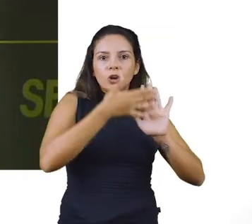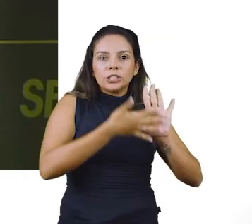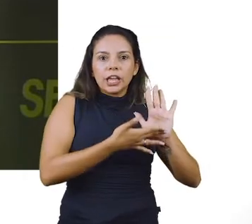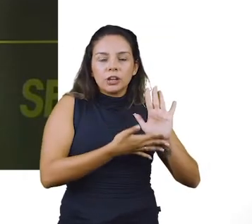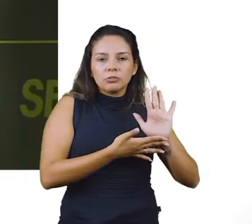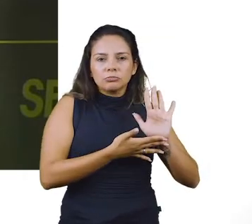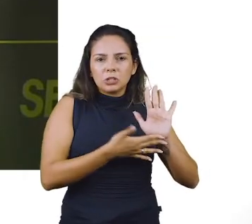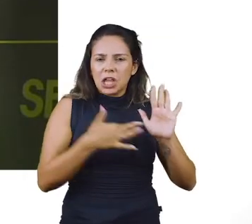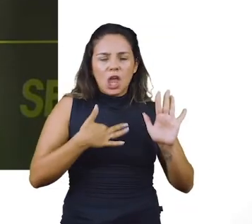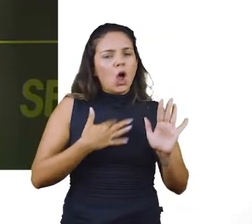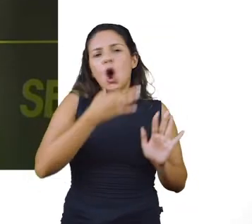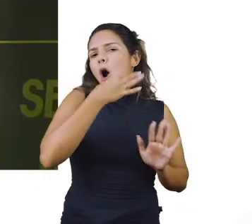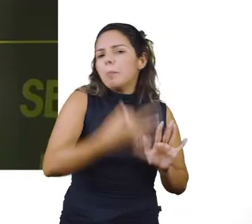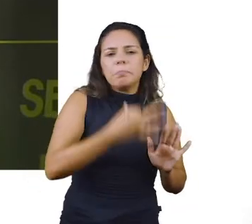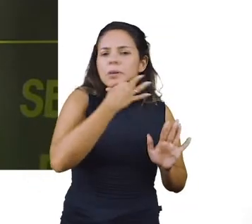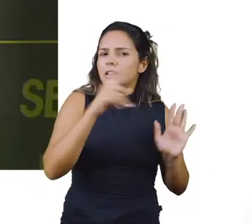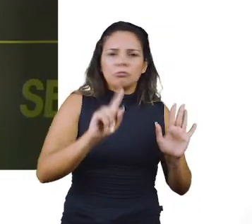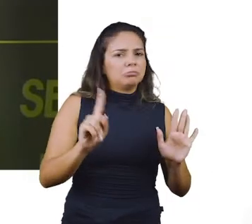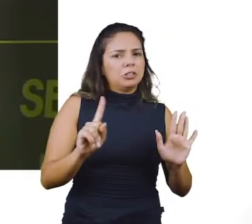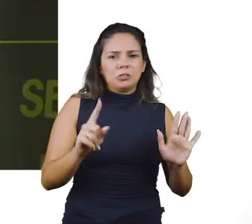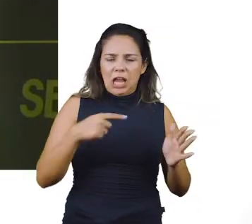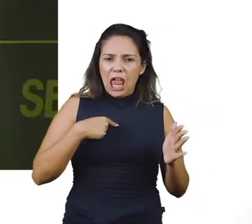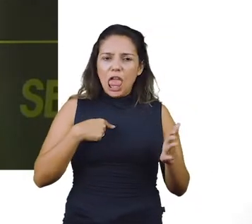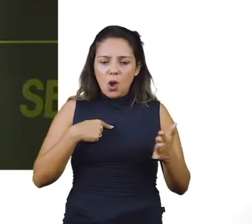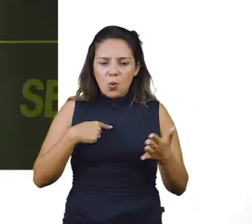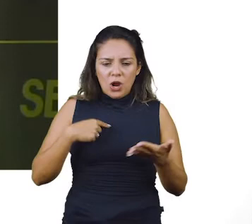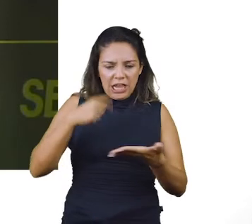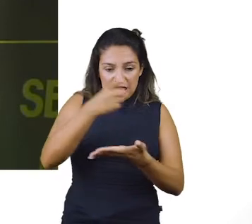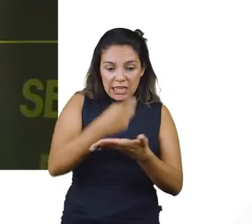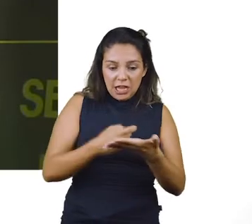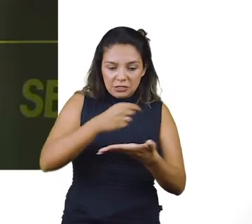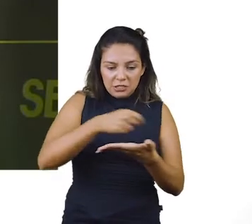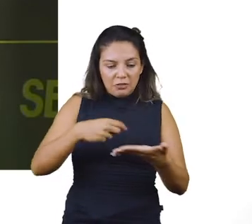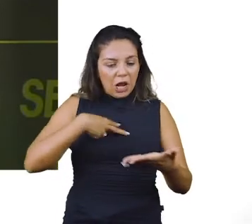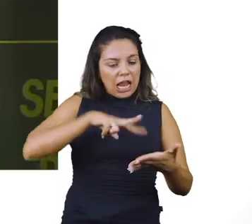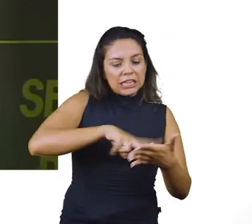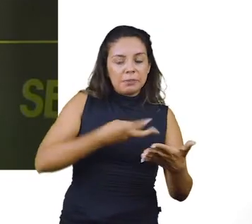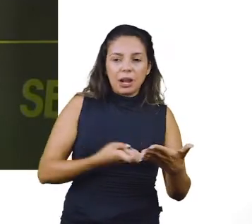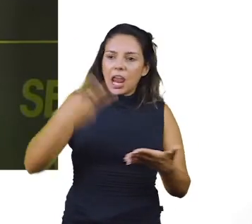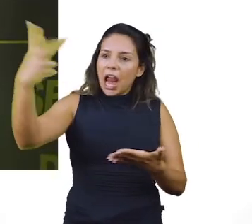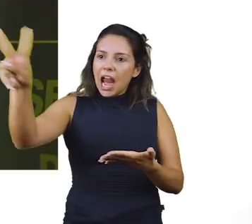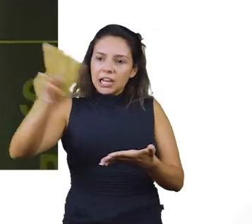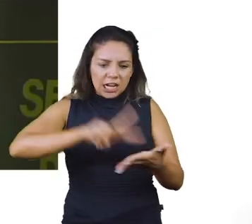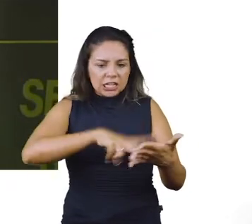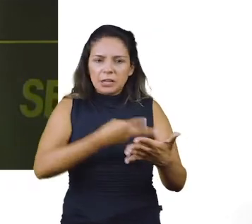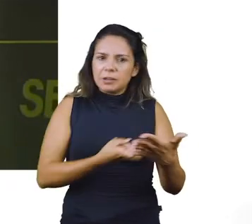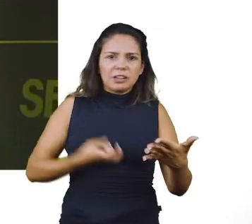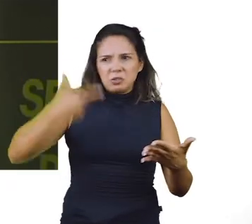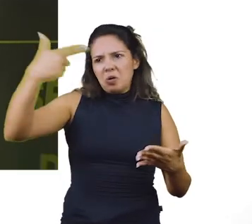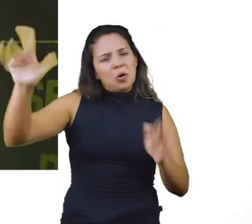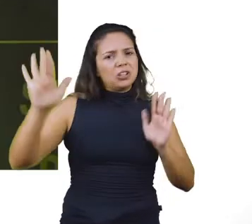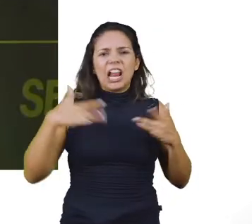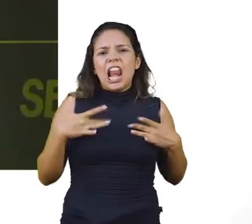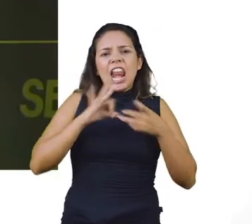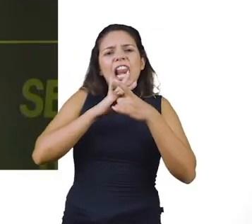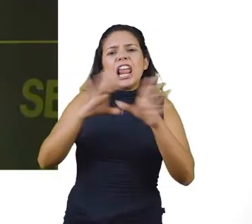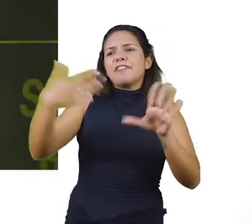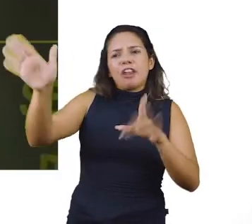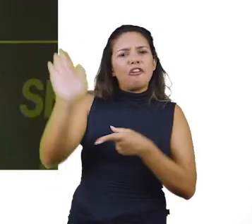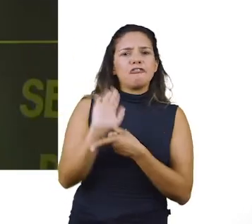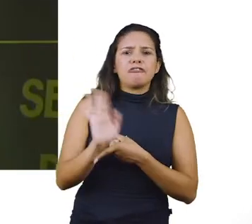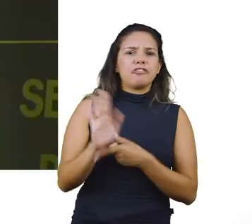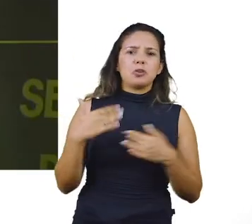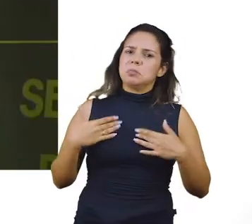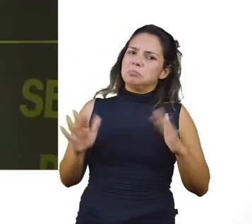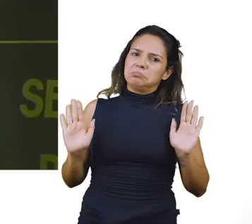eles fossem livres para fazerem o filme que eles achavam que ficaria melhor sobre os